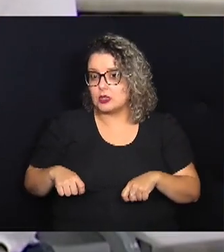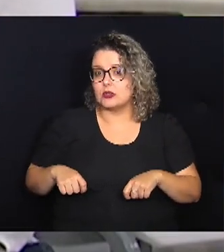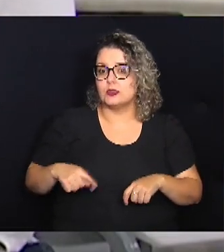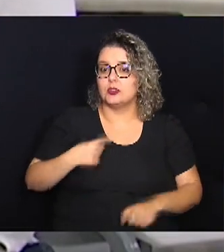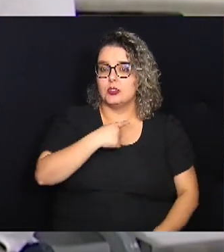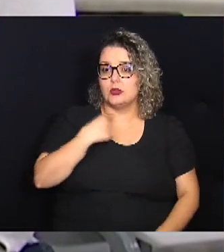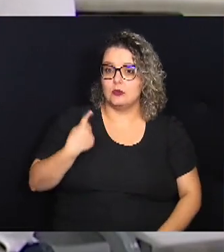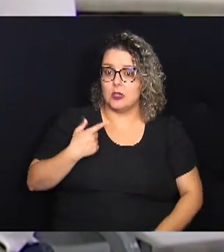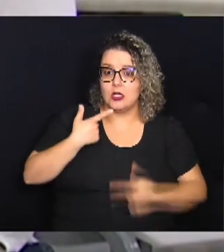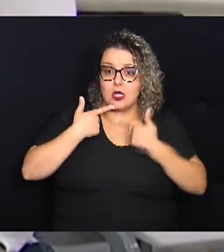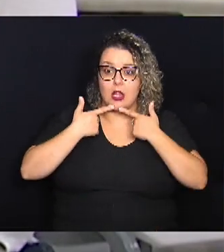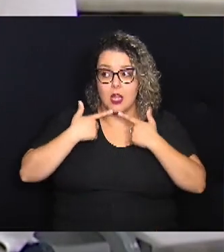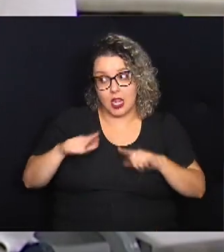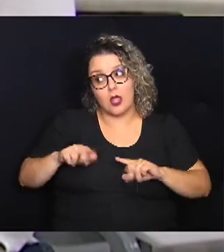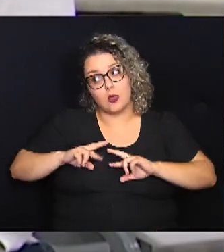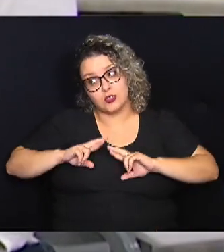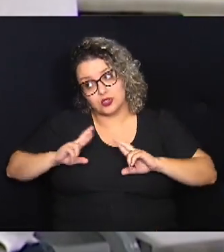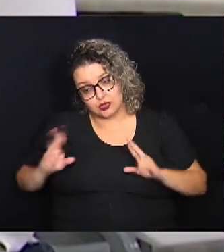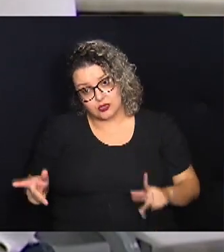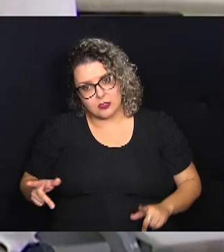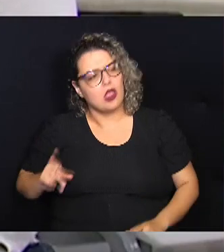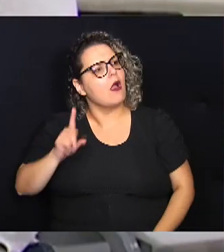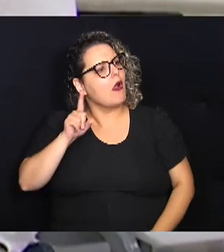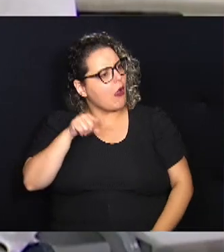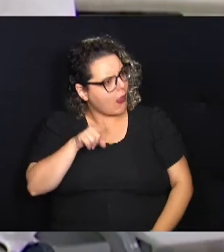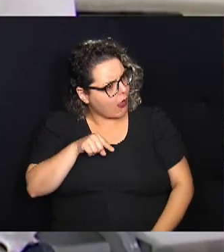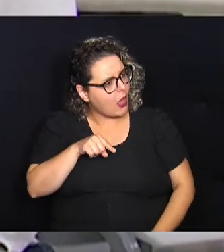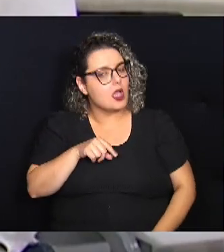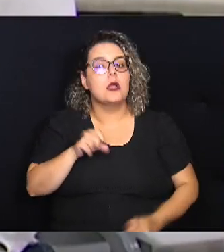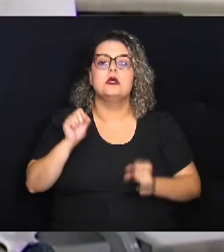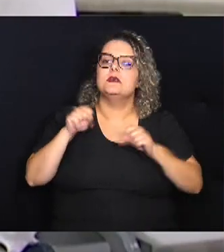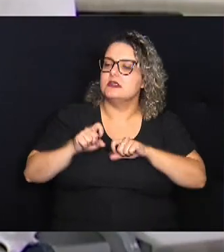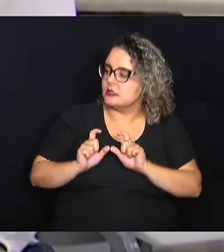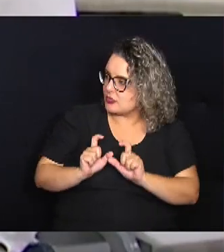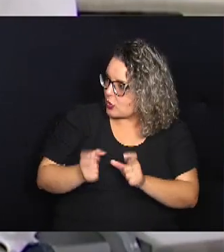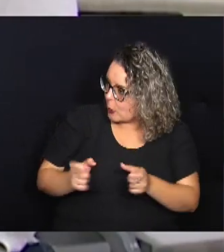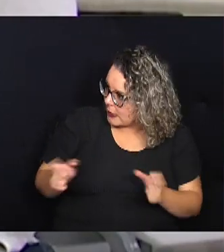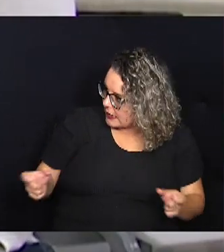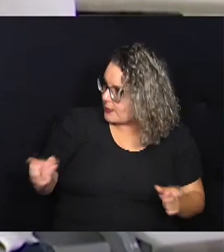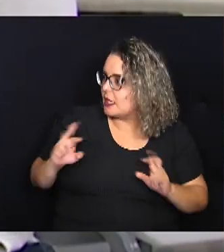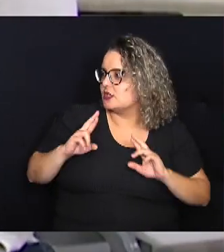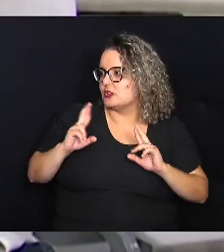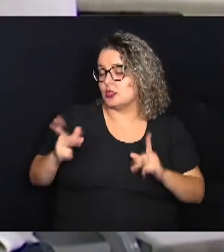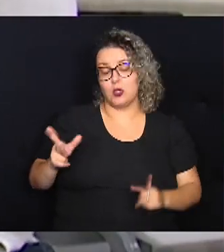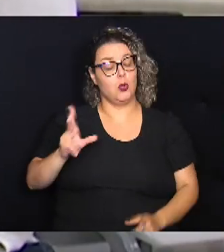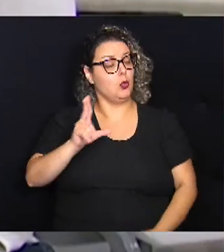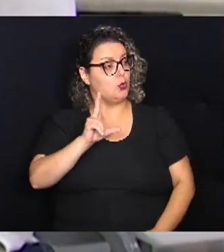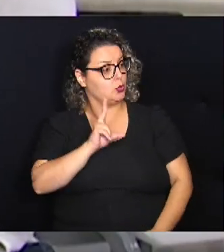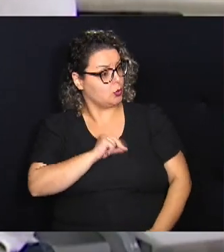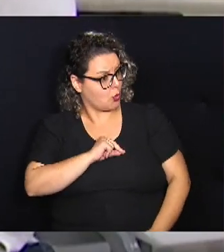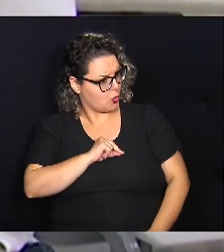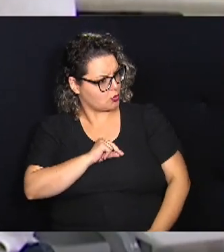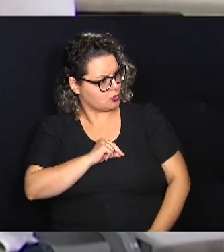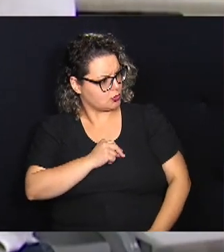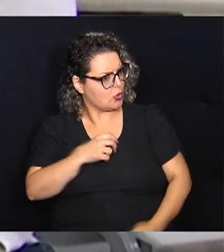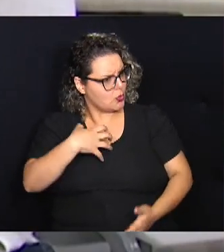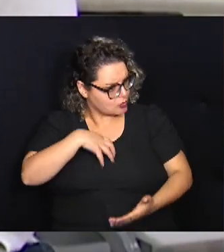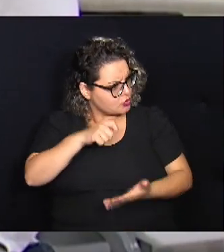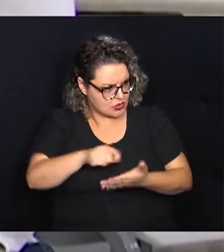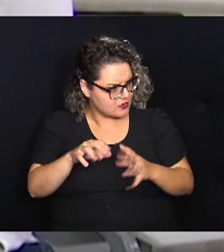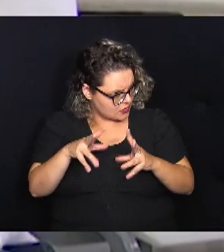línguas diferentes mesmo. Ah, é? Com gramáticas diferentes, né? Nossa, a forma de escrever e